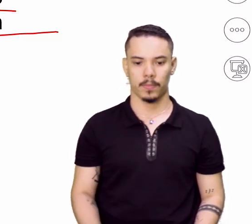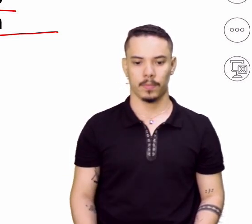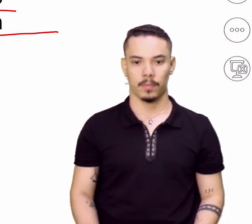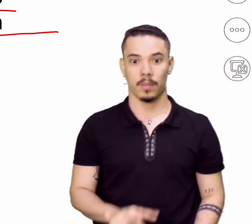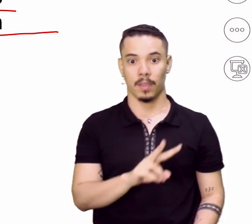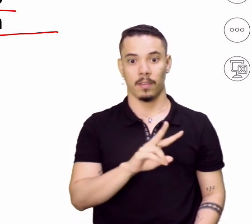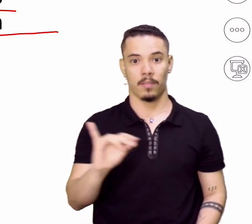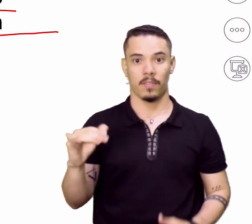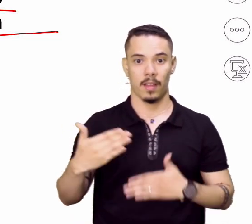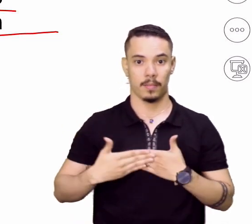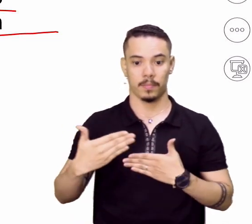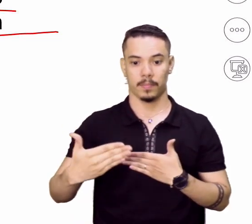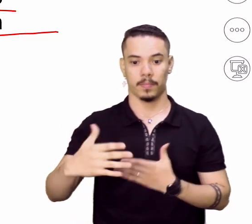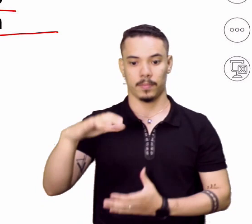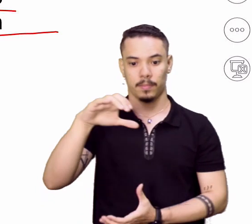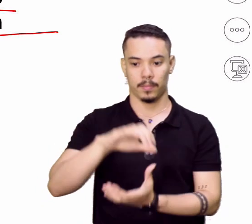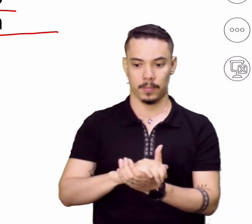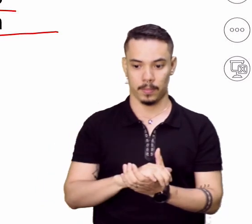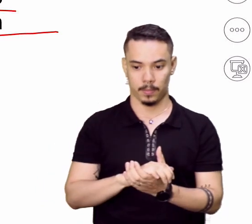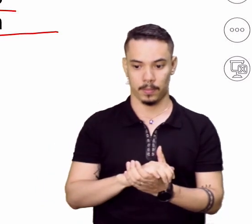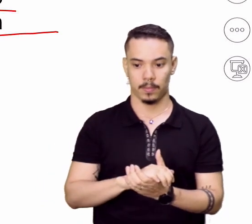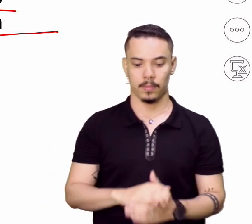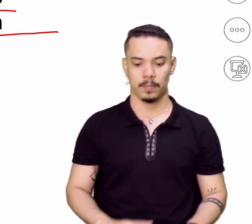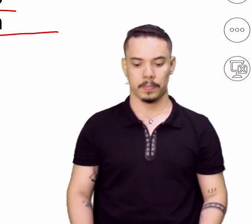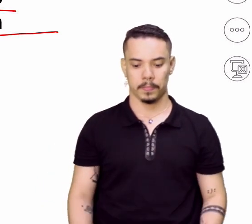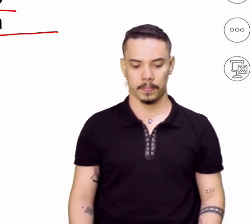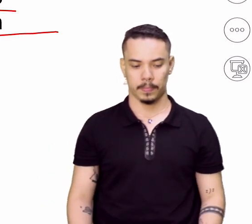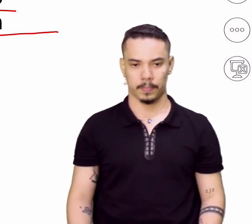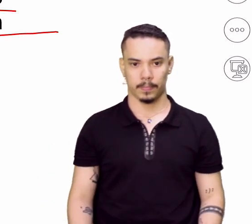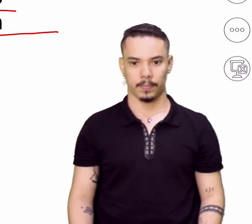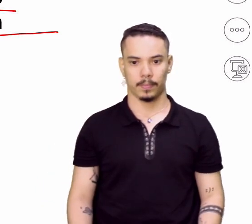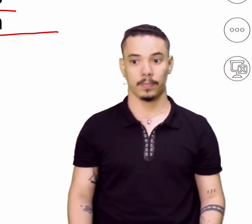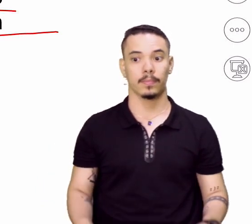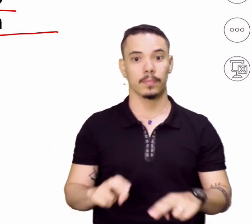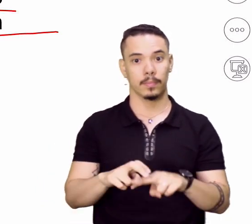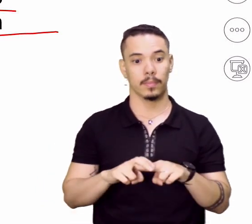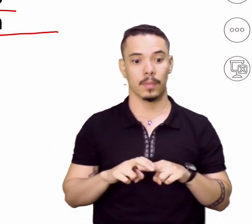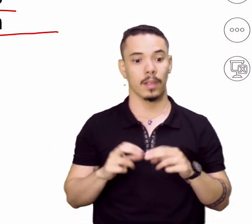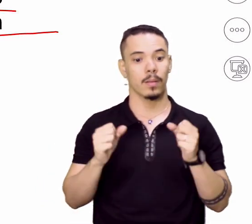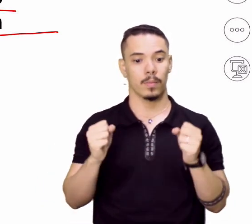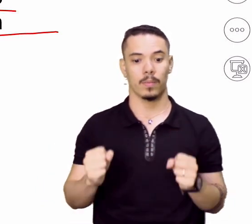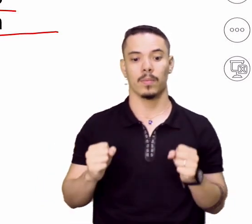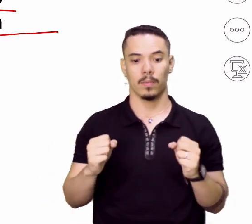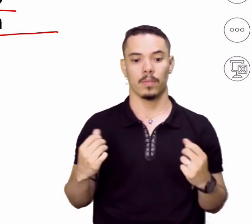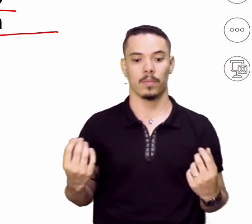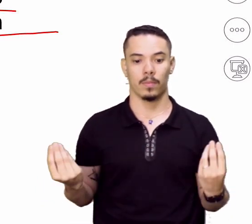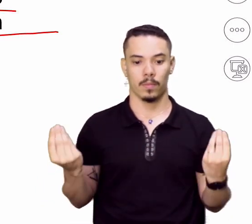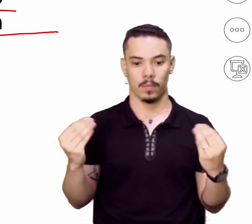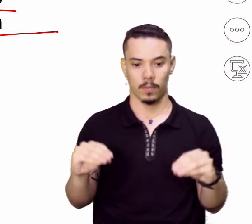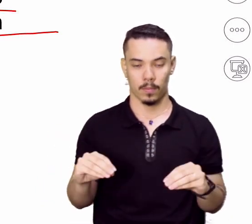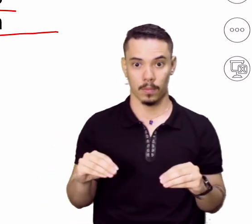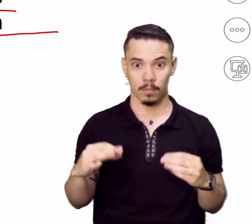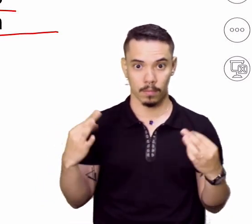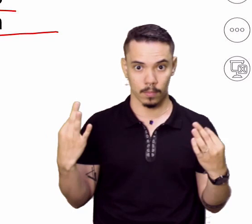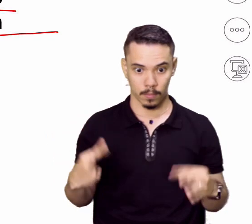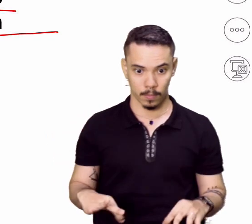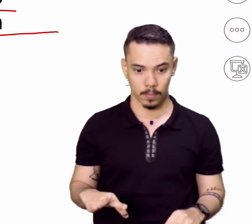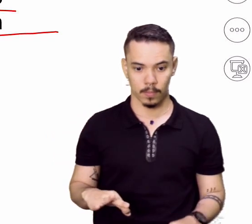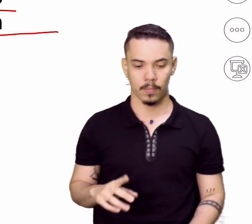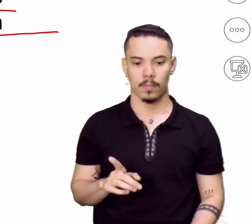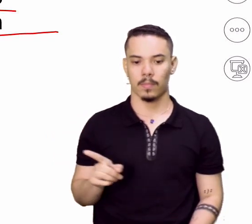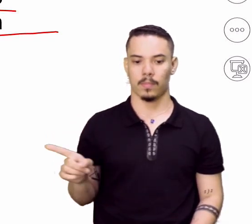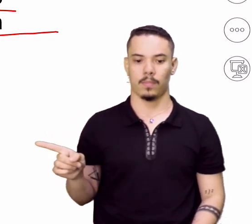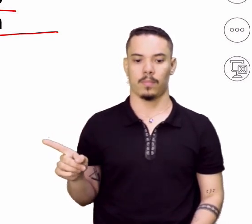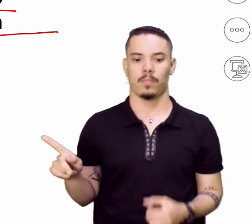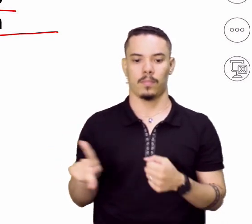se casar? Did you meet the boy? Então, eu poderia muito bem colocar também aqui, que ficaria mais correto ainda, o